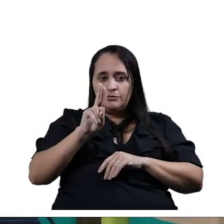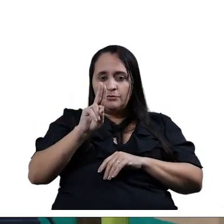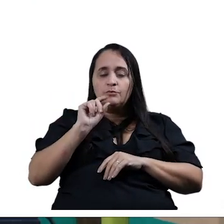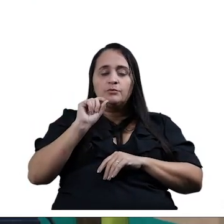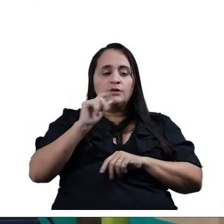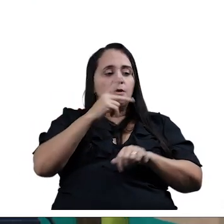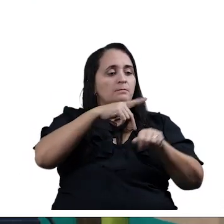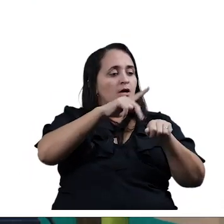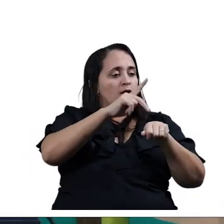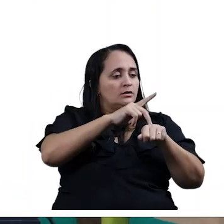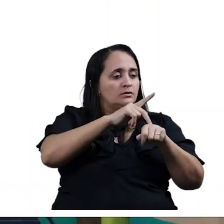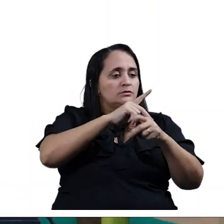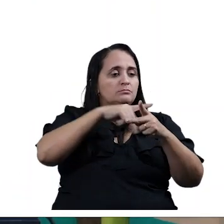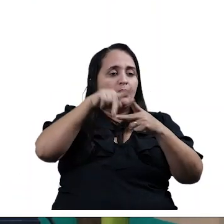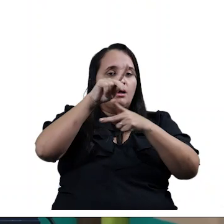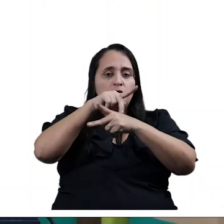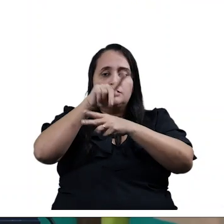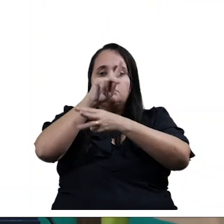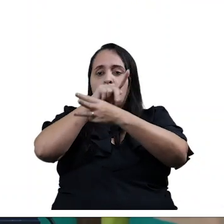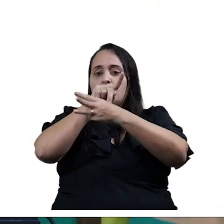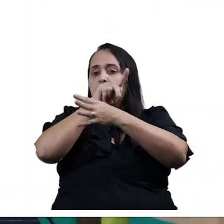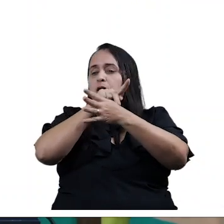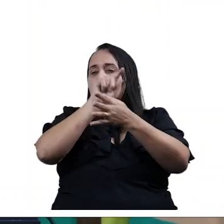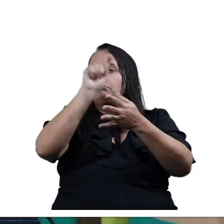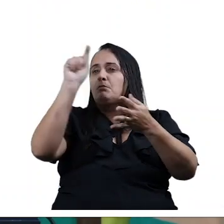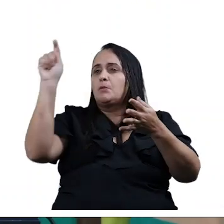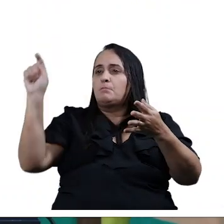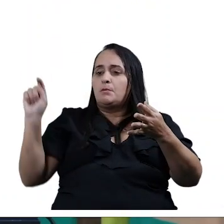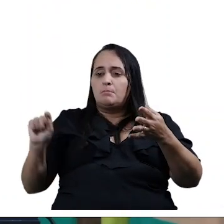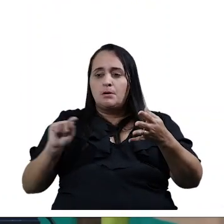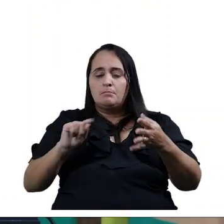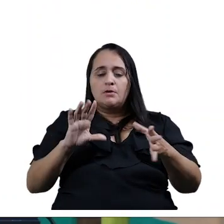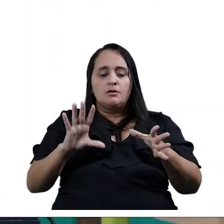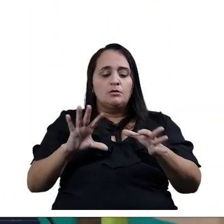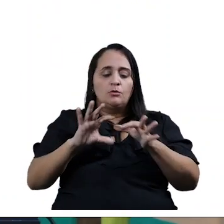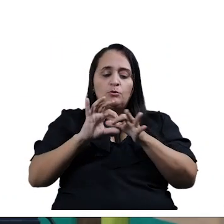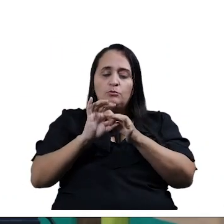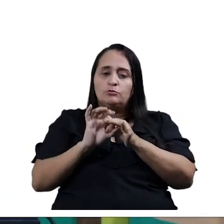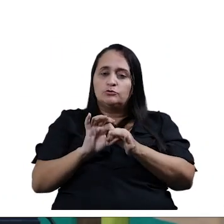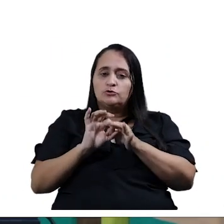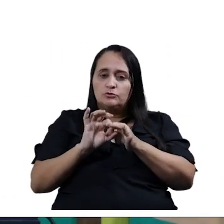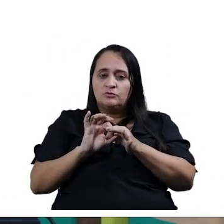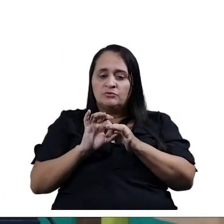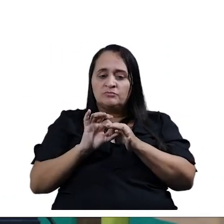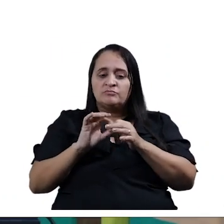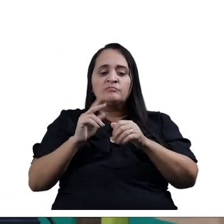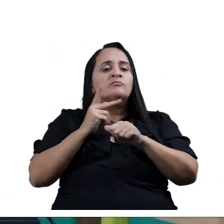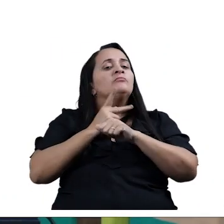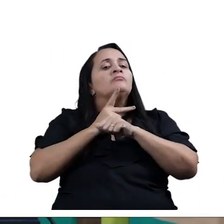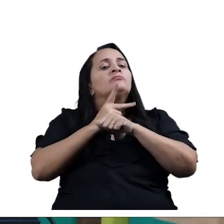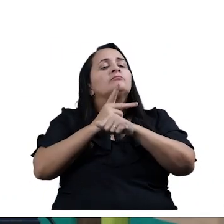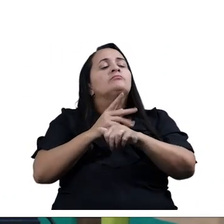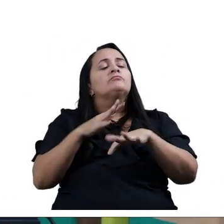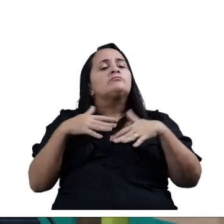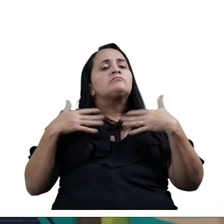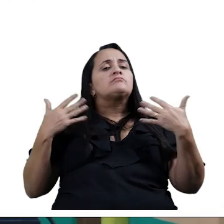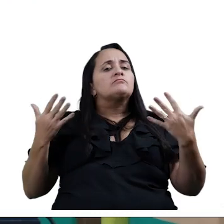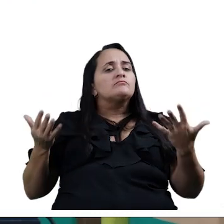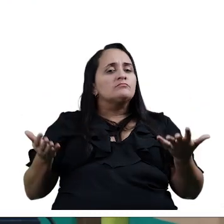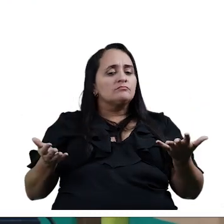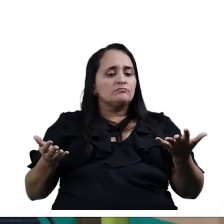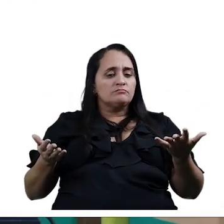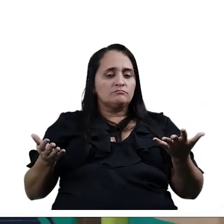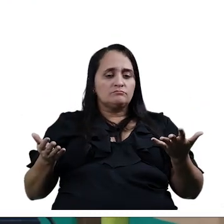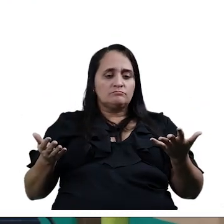em busca de um propósito. Qual é o propósito que esses países buscam? Esses países buscam